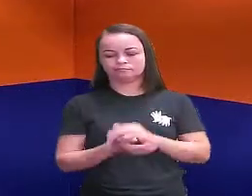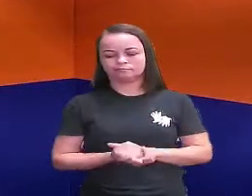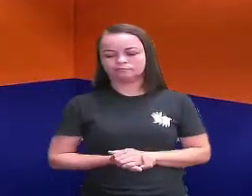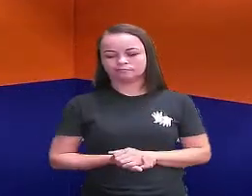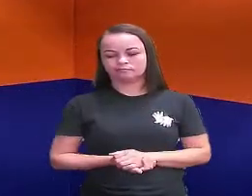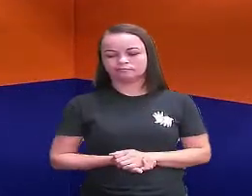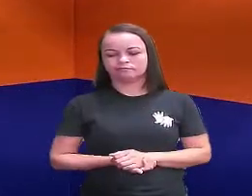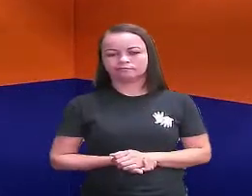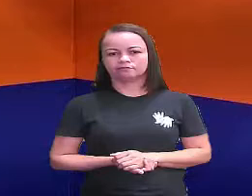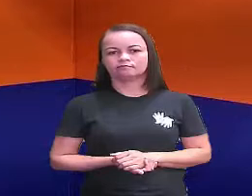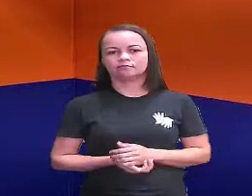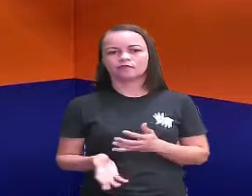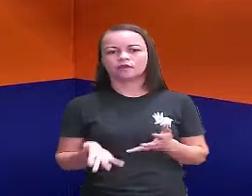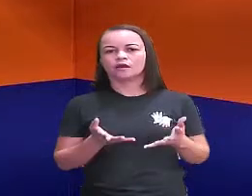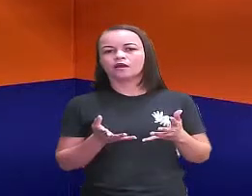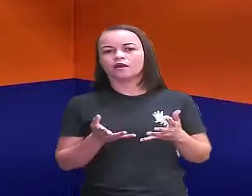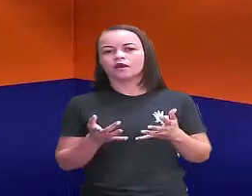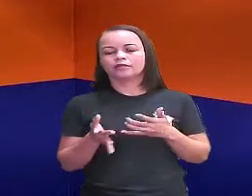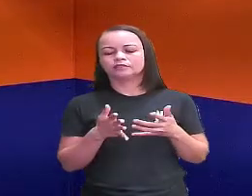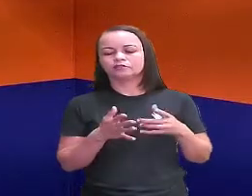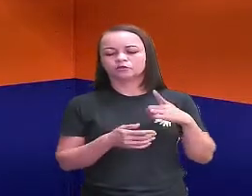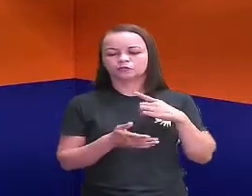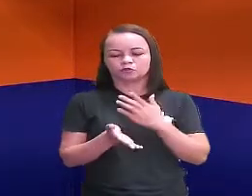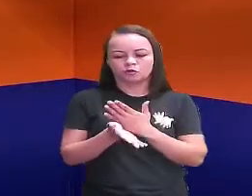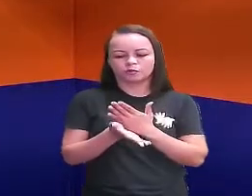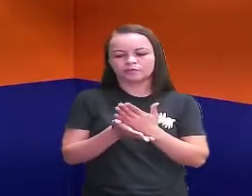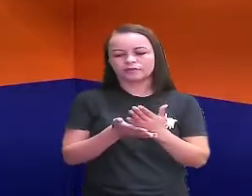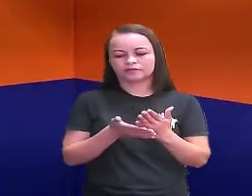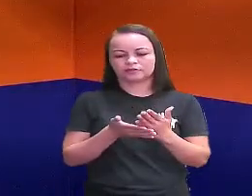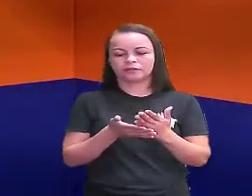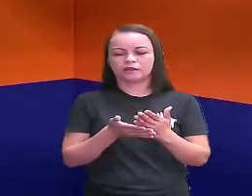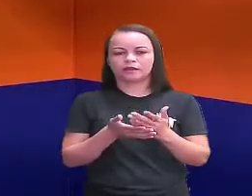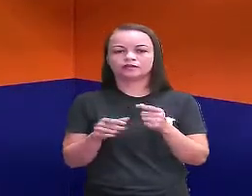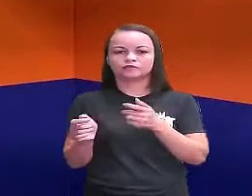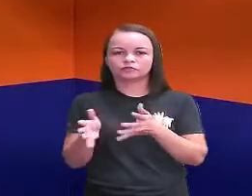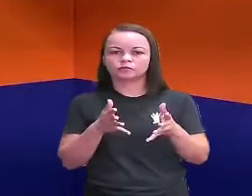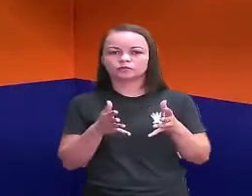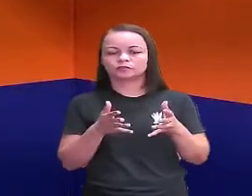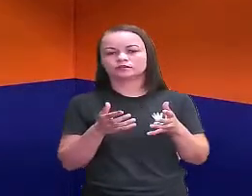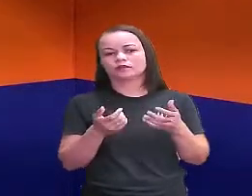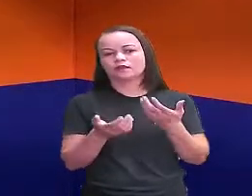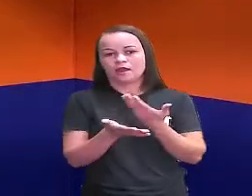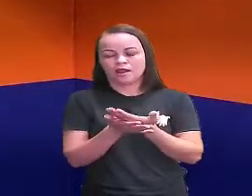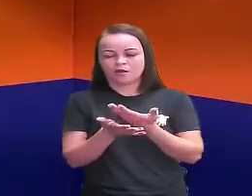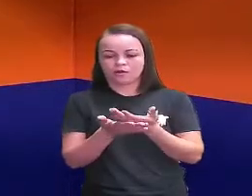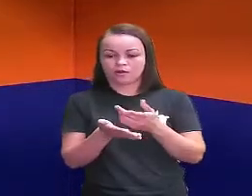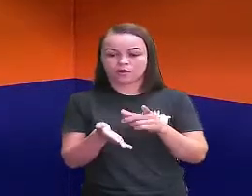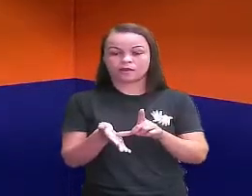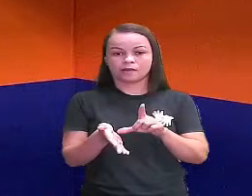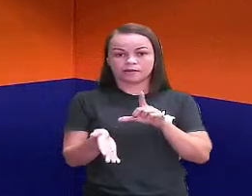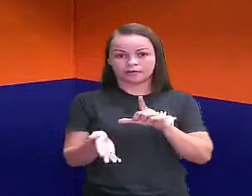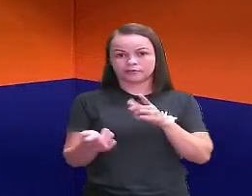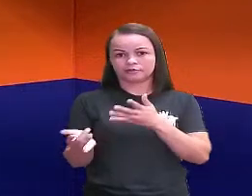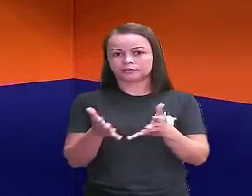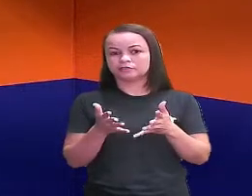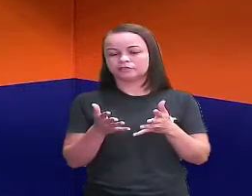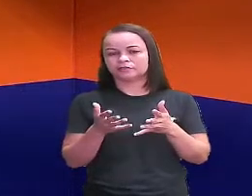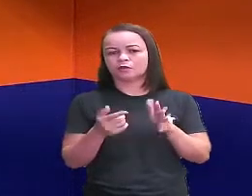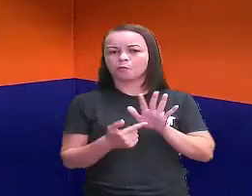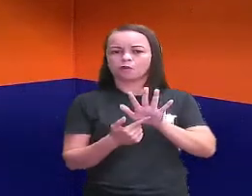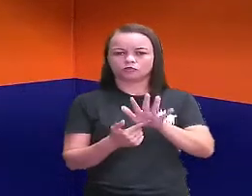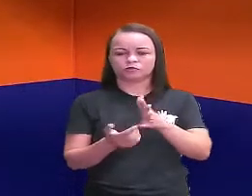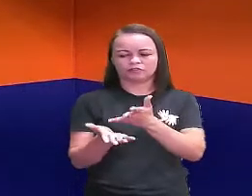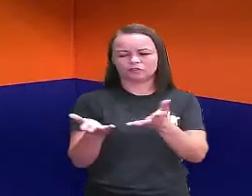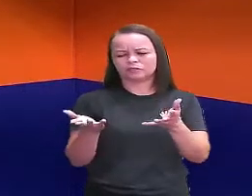Então, vamos aí dar início à nossa aula e a gente vai antes, né? Eu trouxe hoje uma